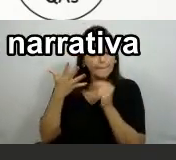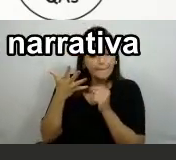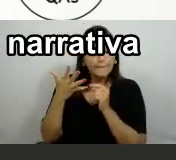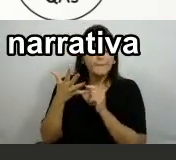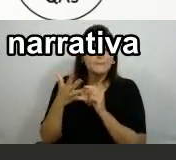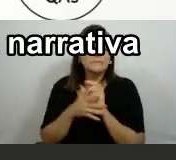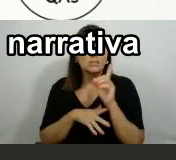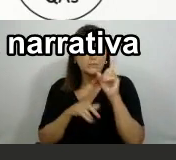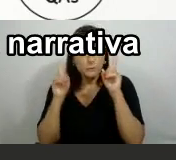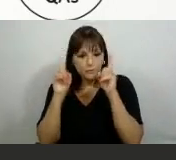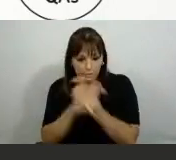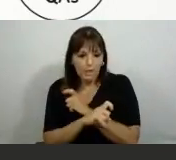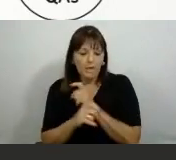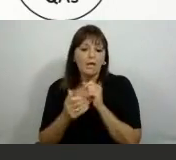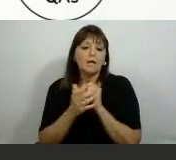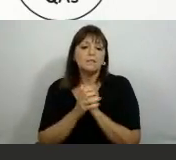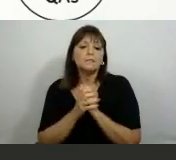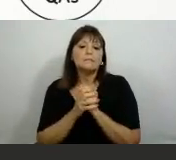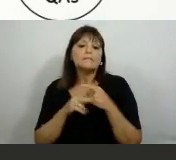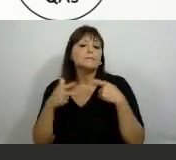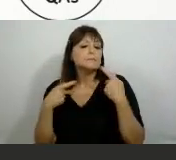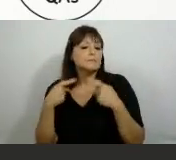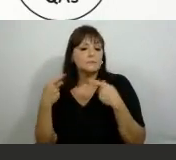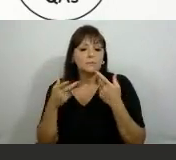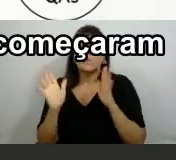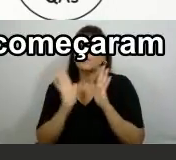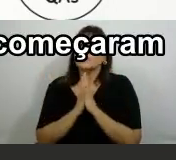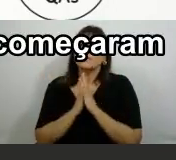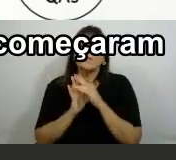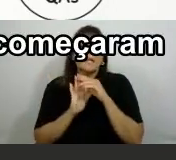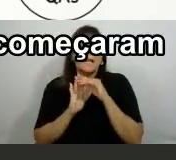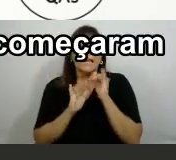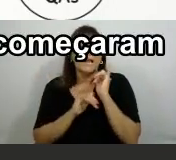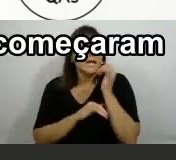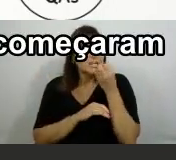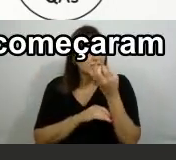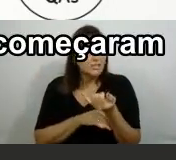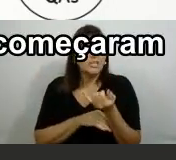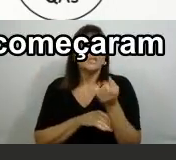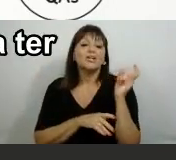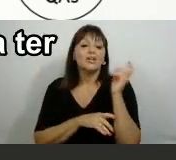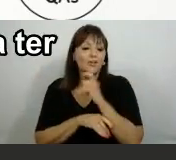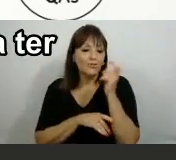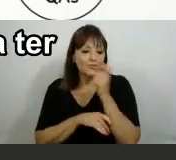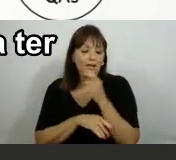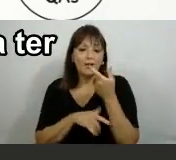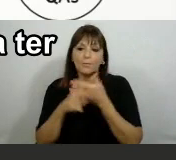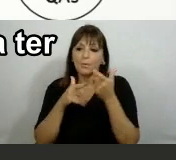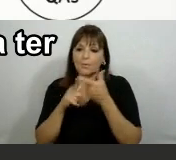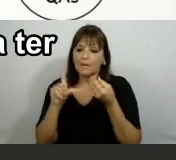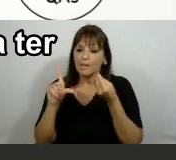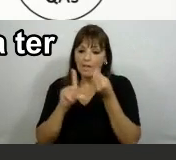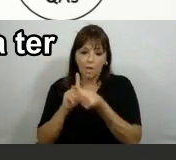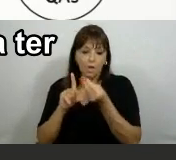os personagens estão lá, vivendo a narrativa da novela, os problemas, a gente entregou esse produto, eles começaram a executar e a gente começa a ter